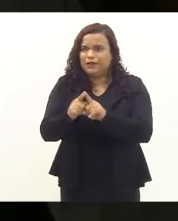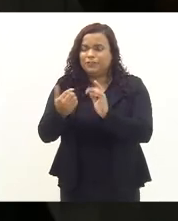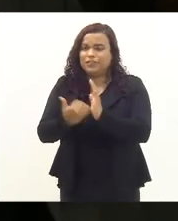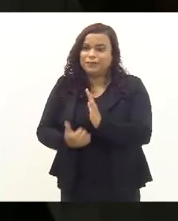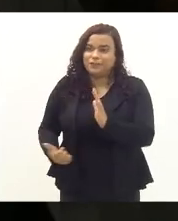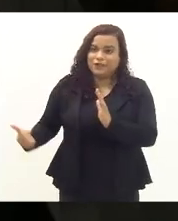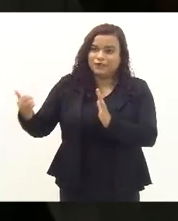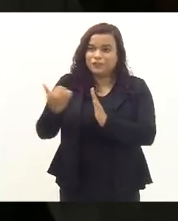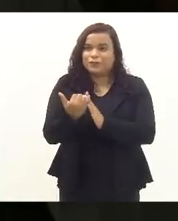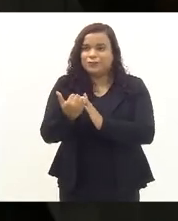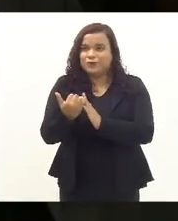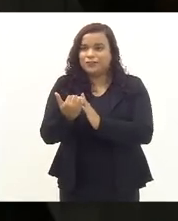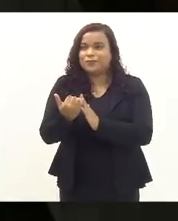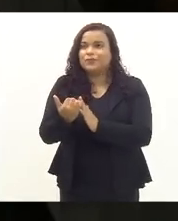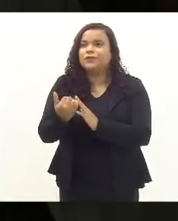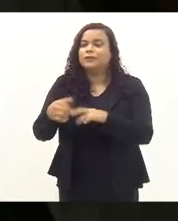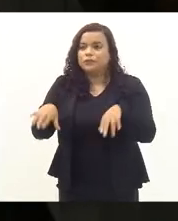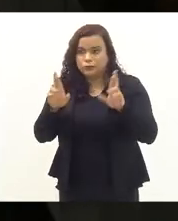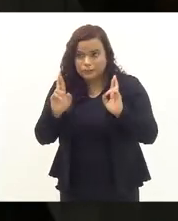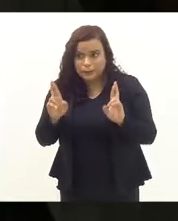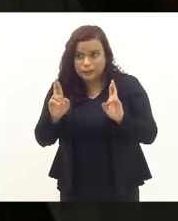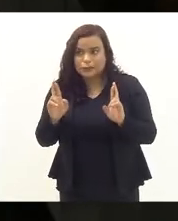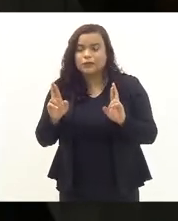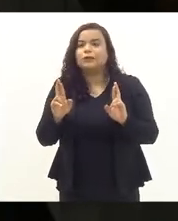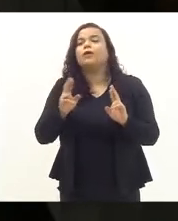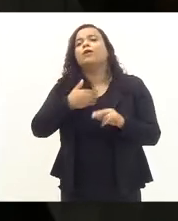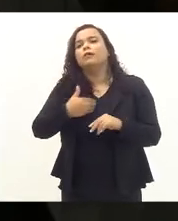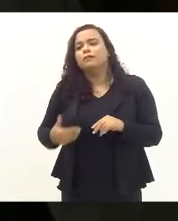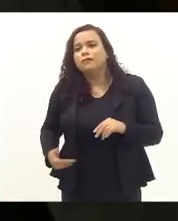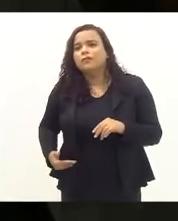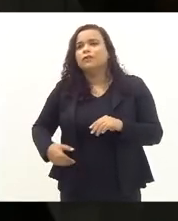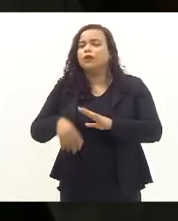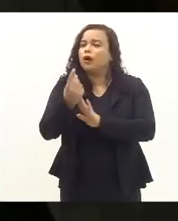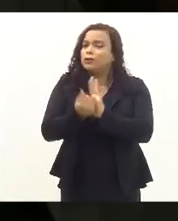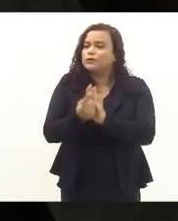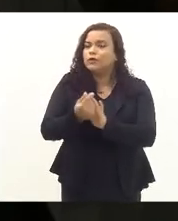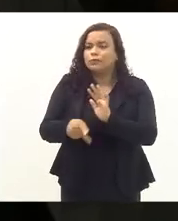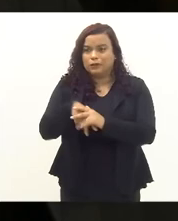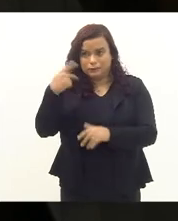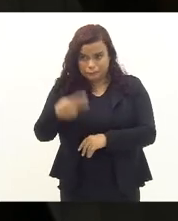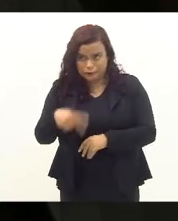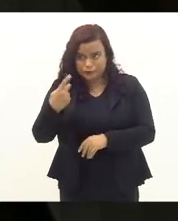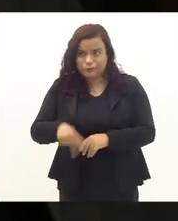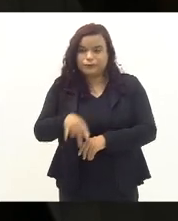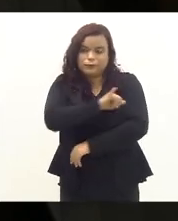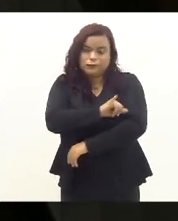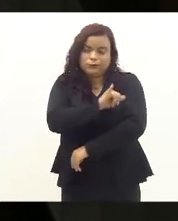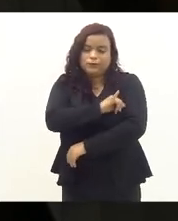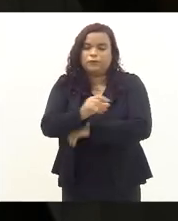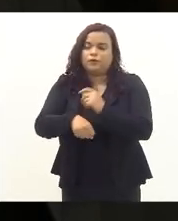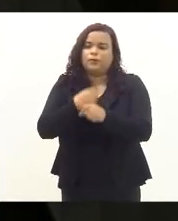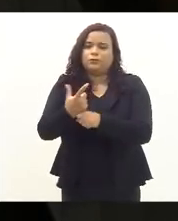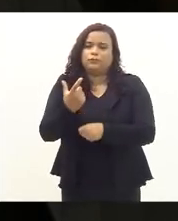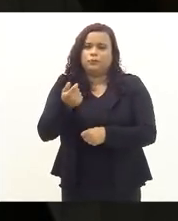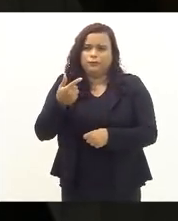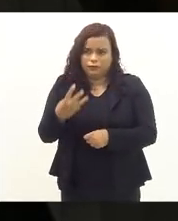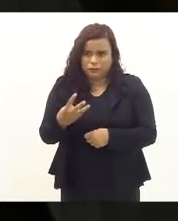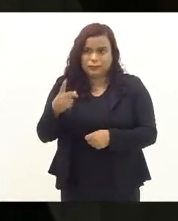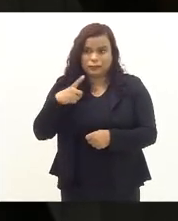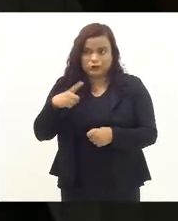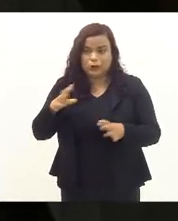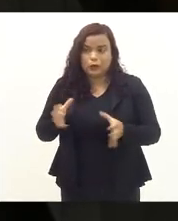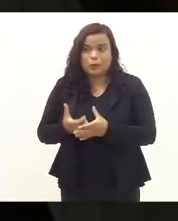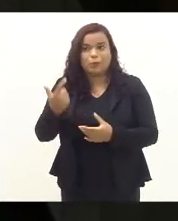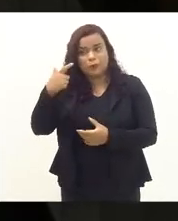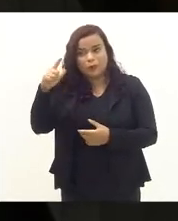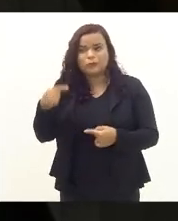espero que a governança do orçamento público de dormir bem estranha no Rio de Janeiro esteja sob o comando da tutela de outro